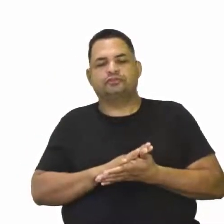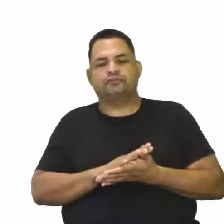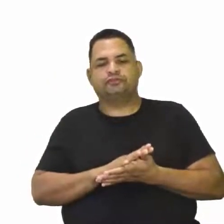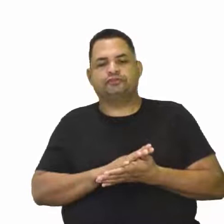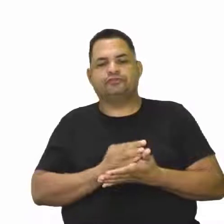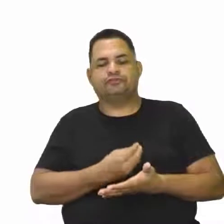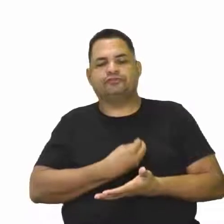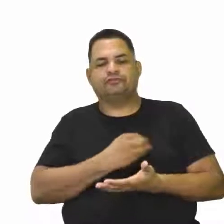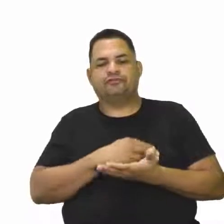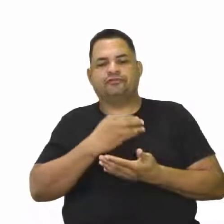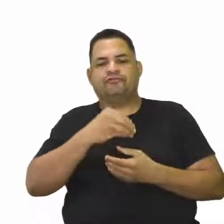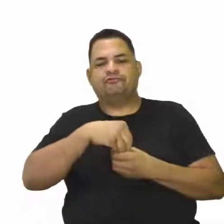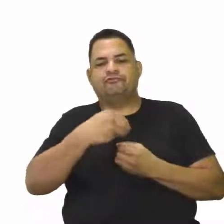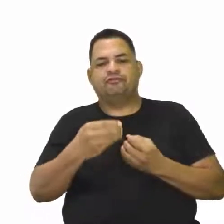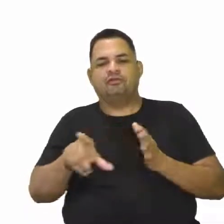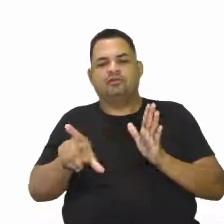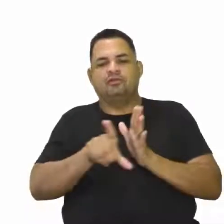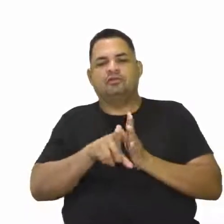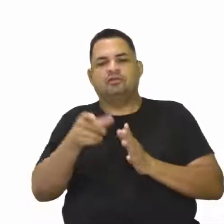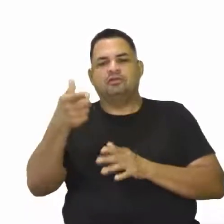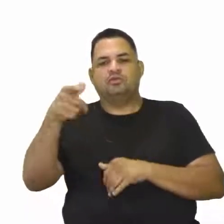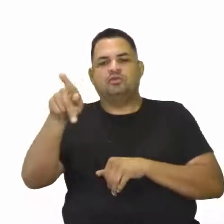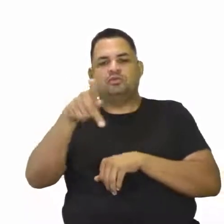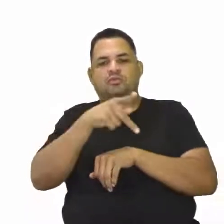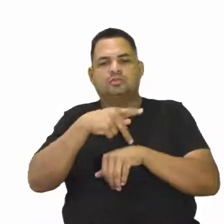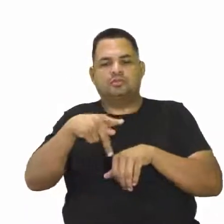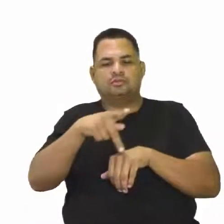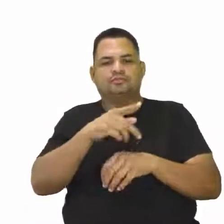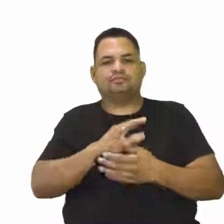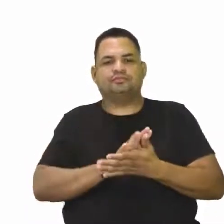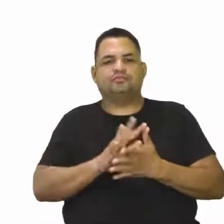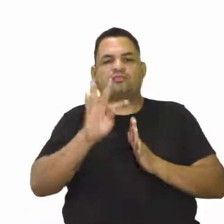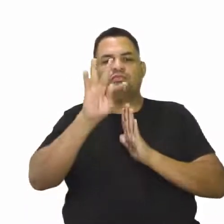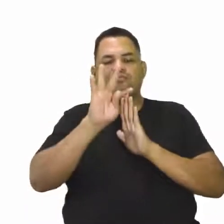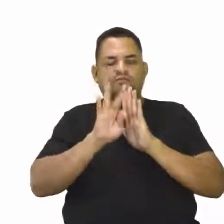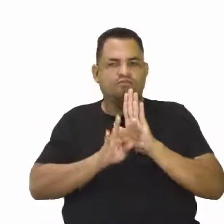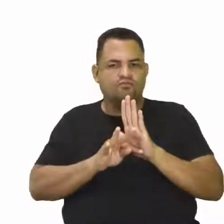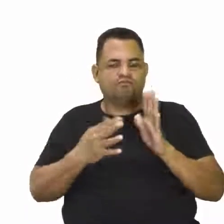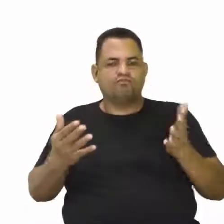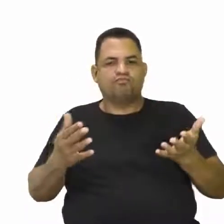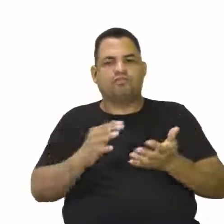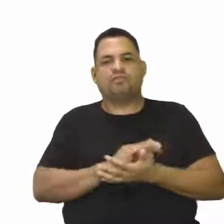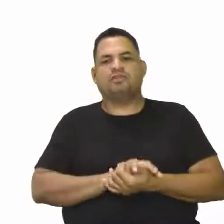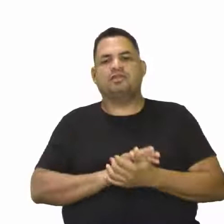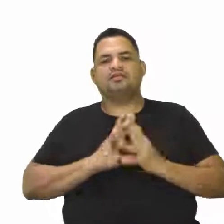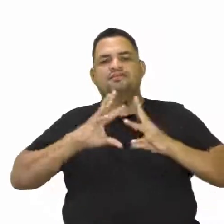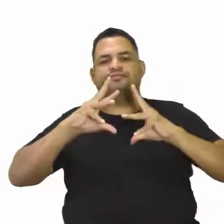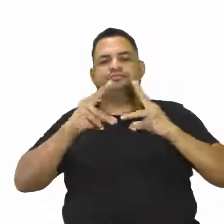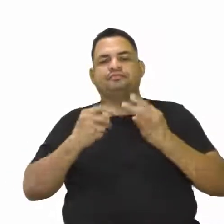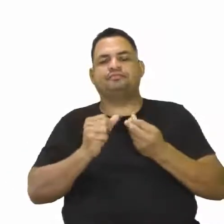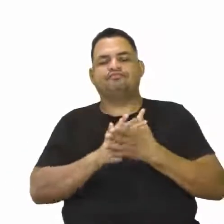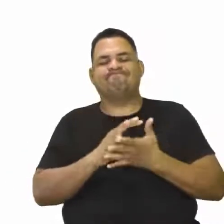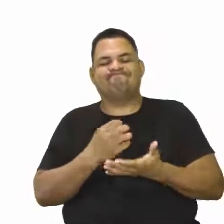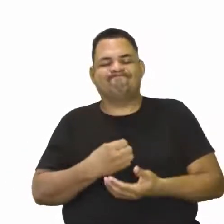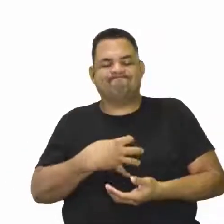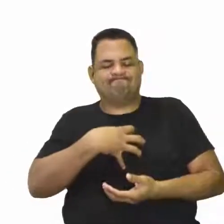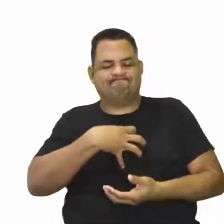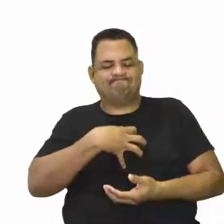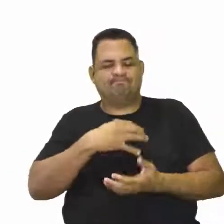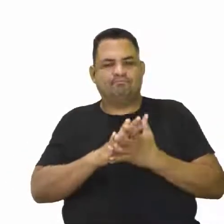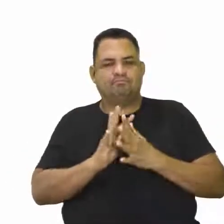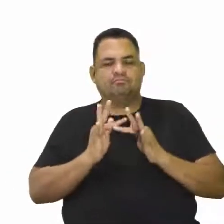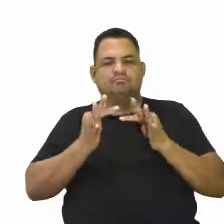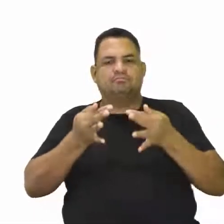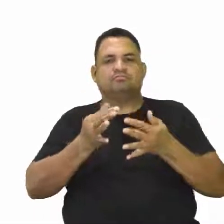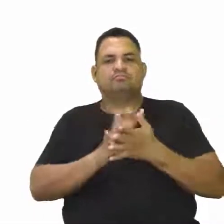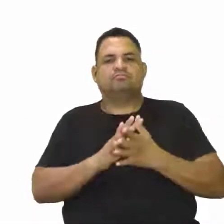nem precisa sofrer, não é? Não, e a gente nem traduziu. Não, e esse texto ele é assim totalmente tocante, principalmente no